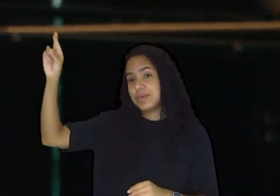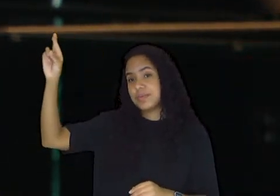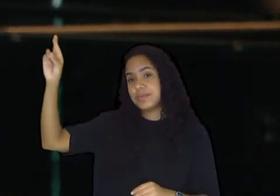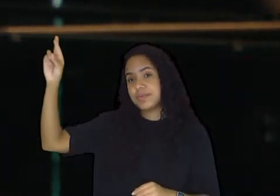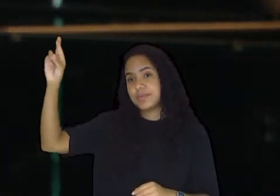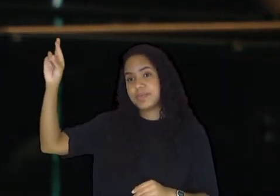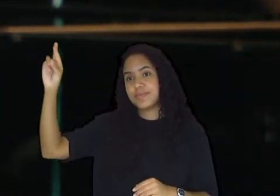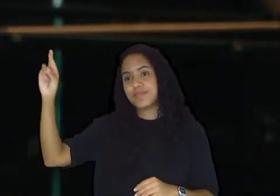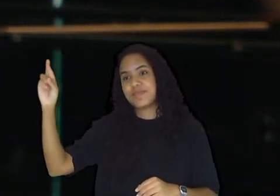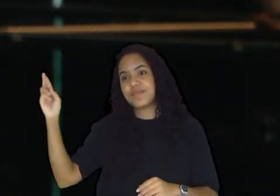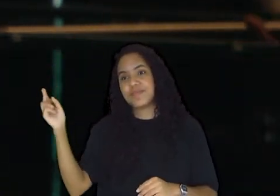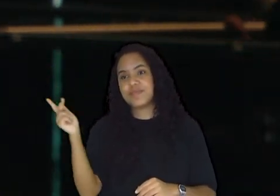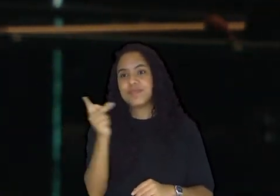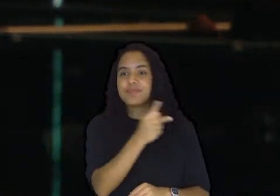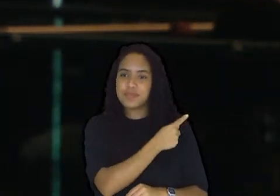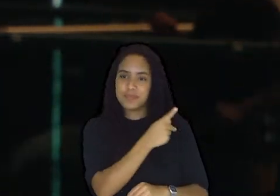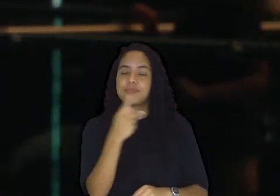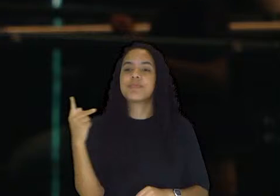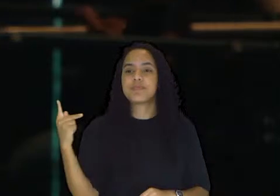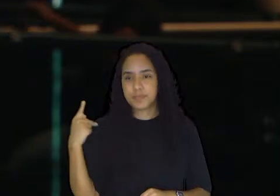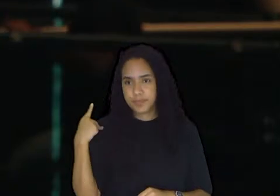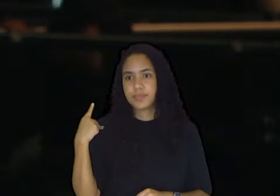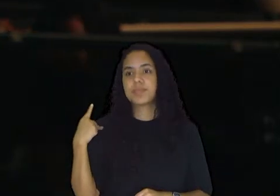Essa declaração de Davi,